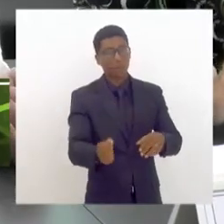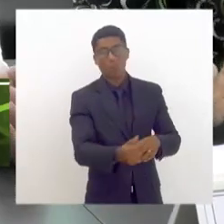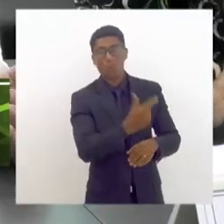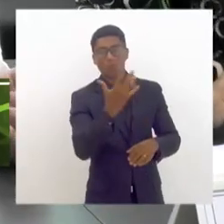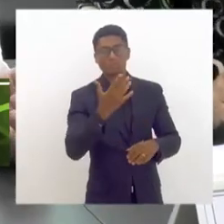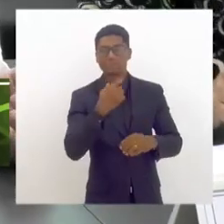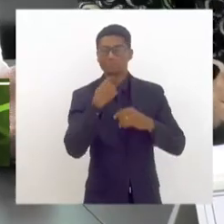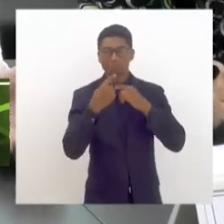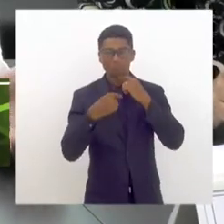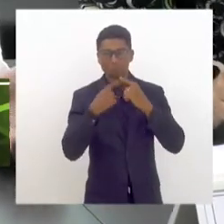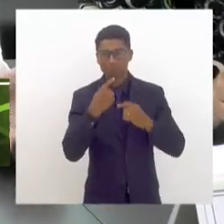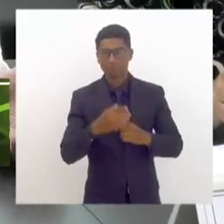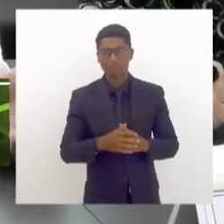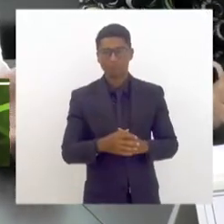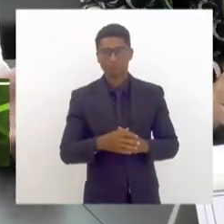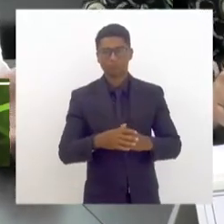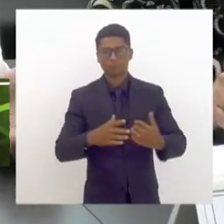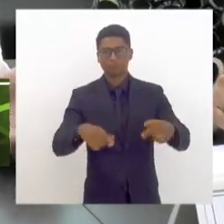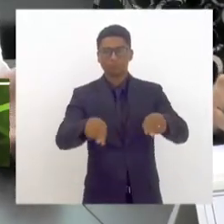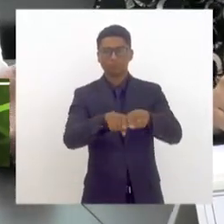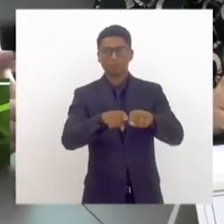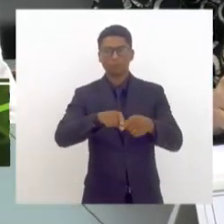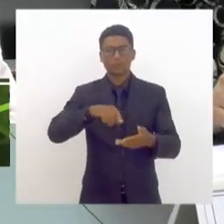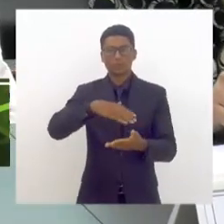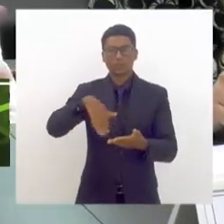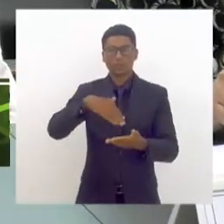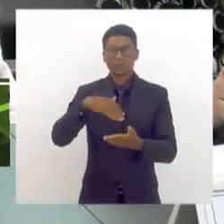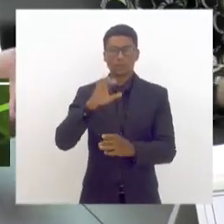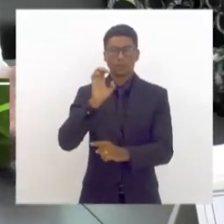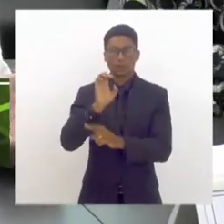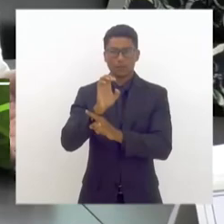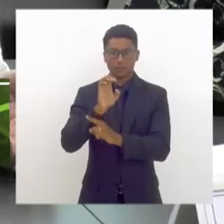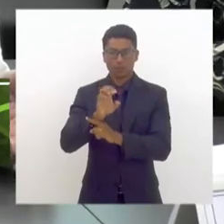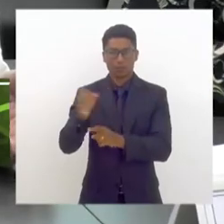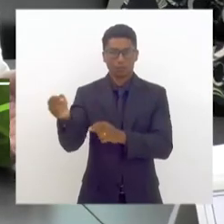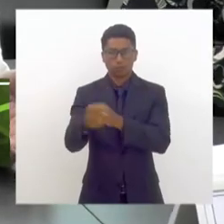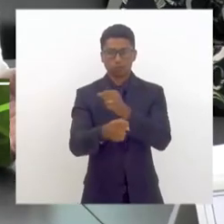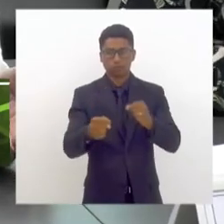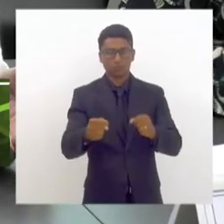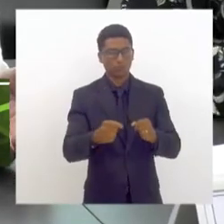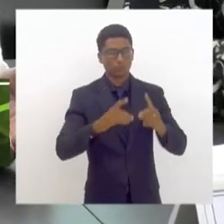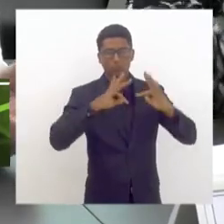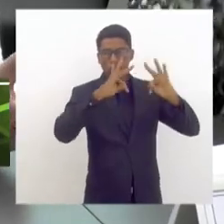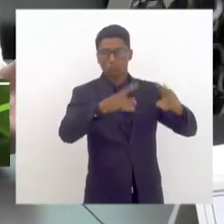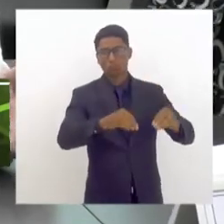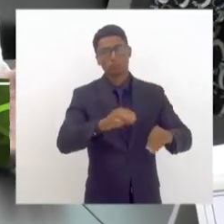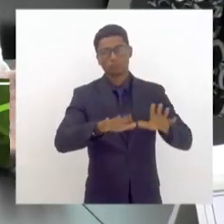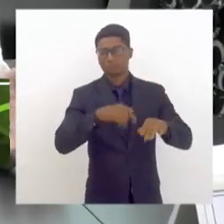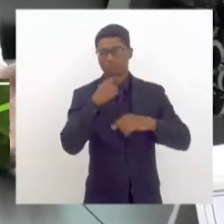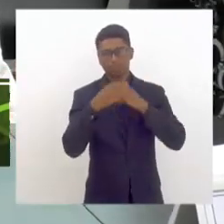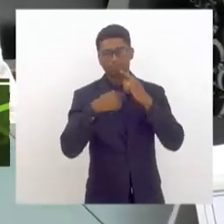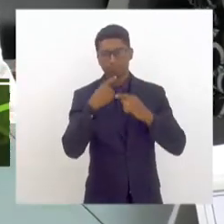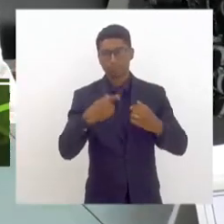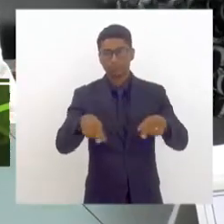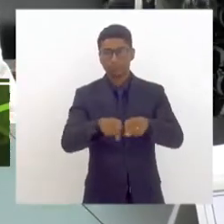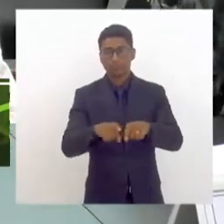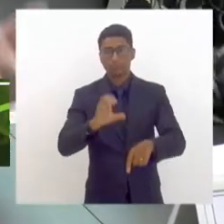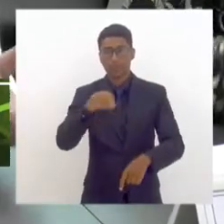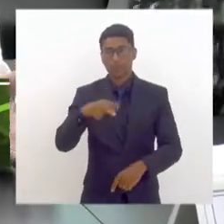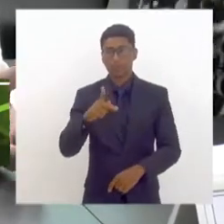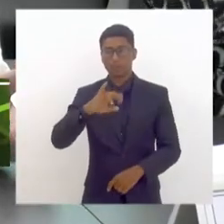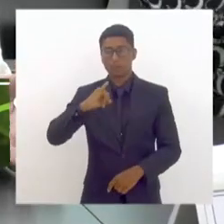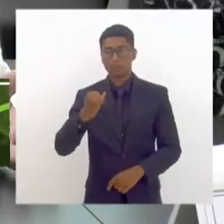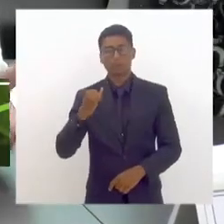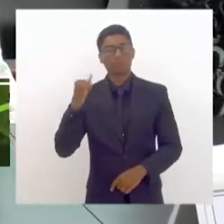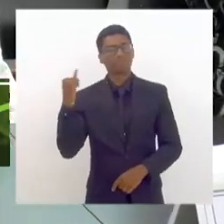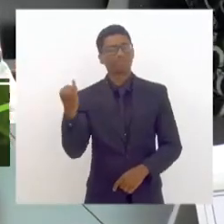mão de obra junto à Secretaria Estadual de Educação. Então, são alguns caminhos e algumas questões. E o CNPJ é essencial,